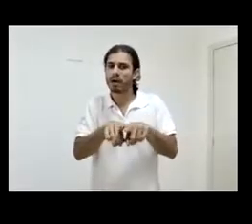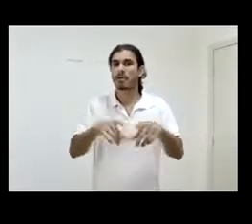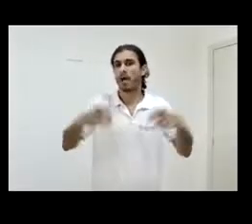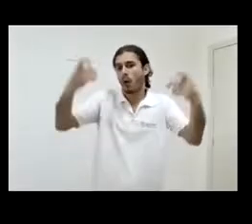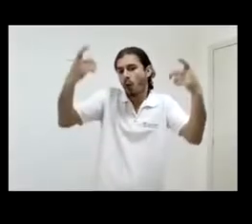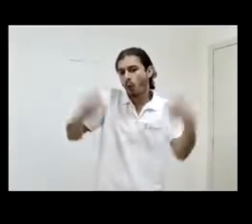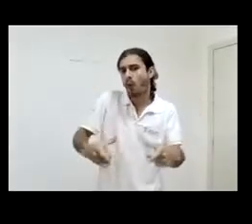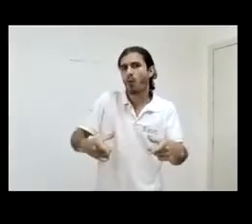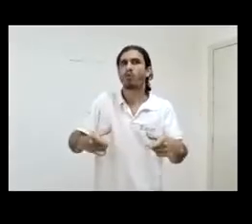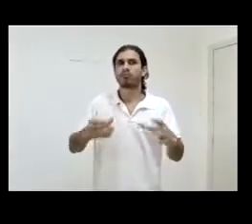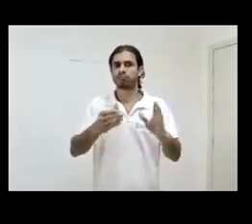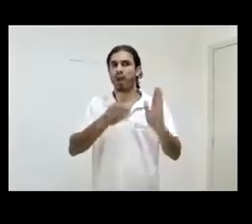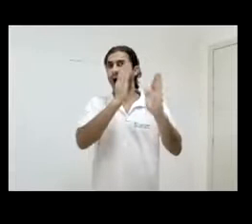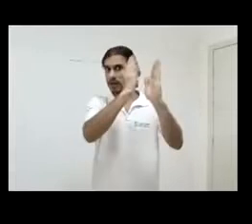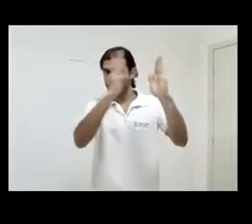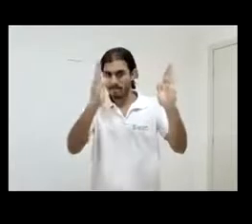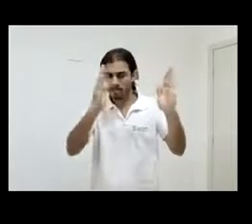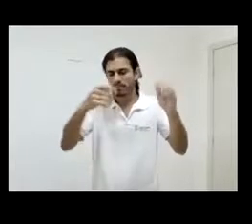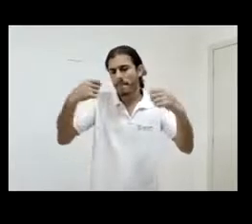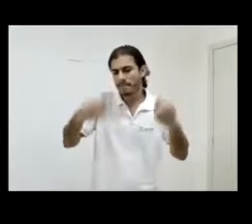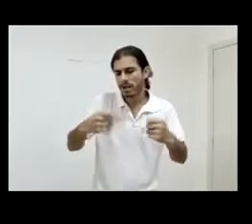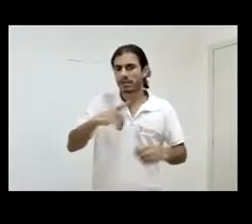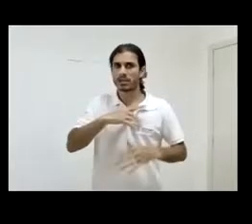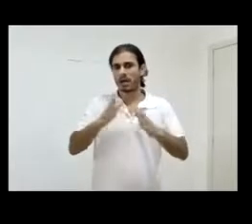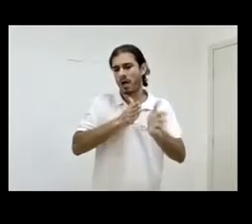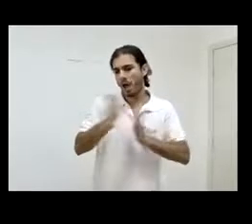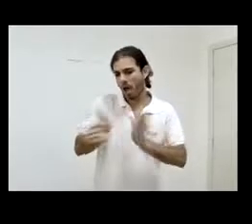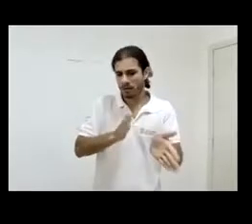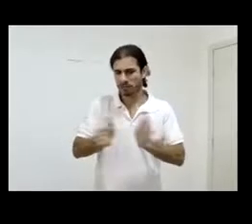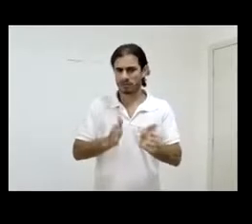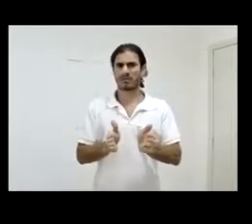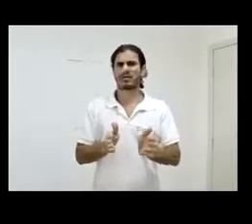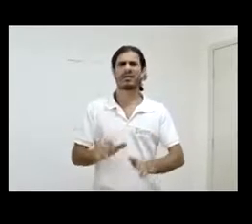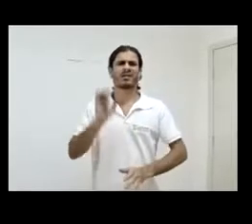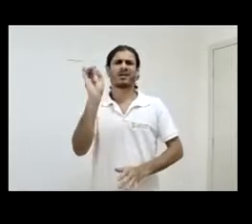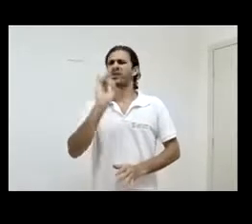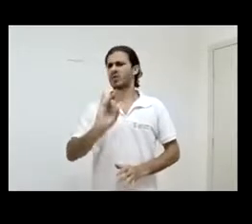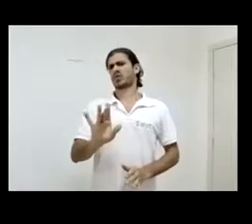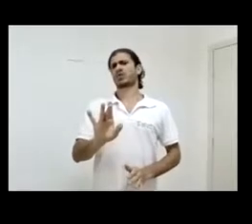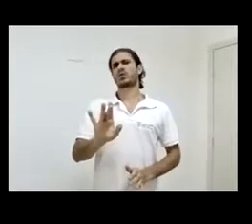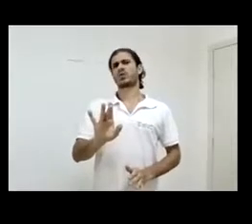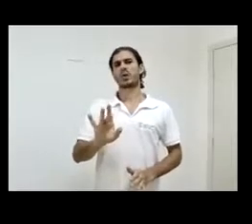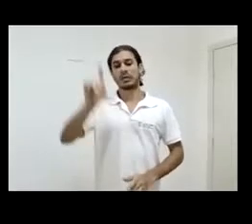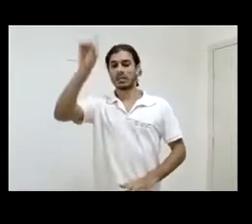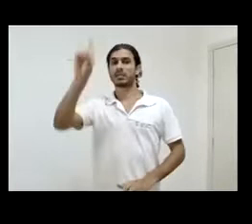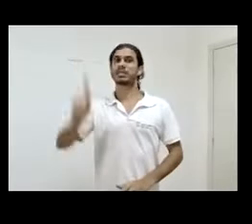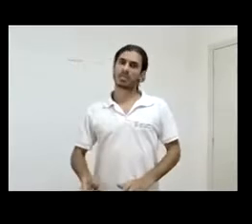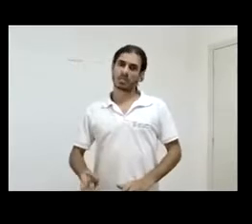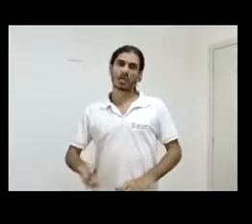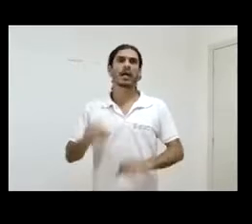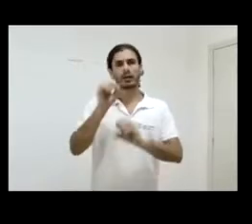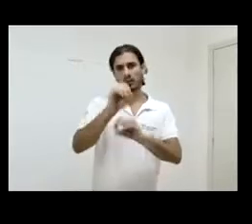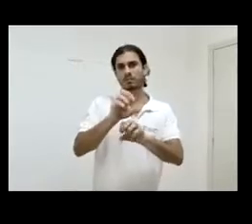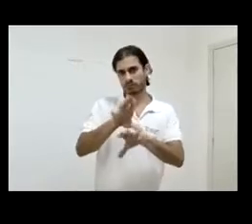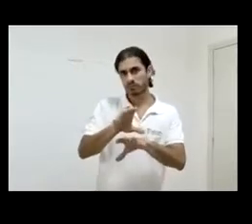também é o papel do profissional bibliotecário. Então, não é só reconhecer o direito à educação, é necessário